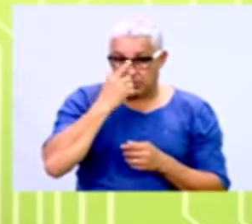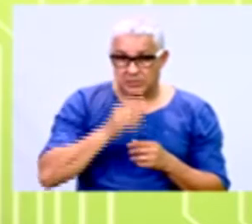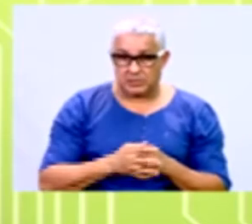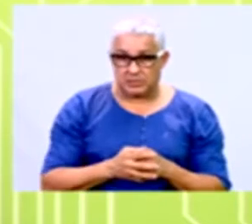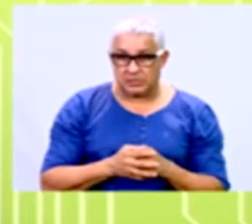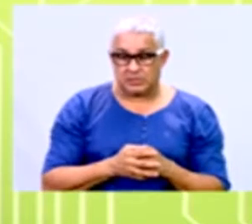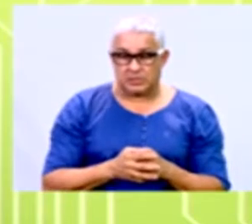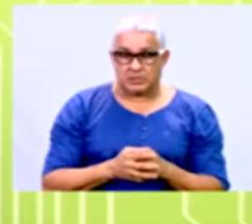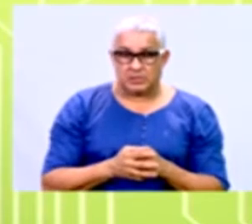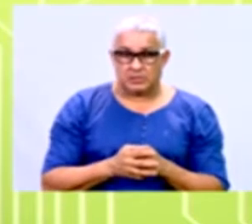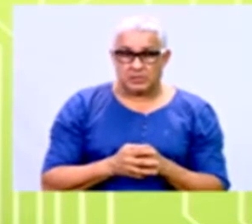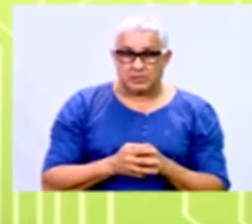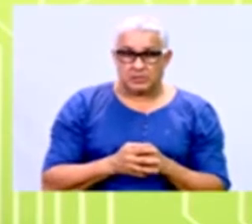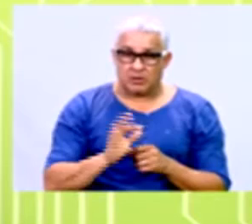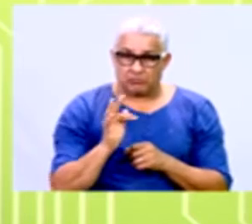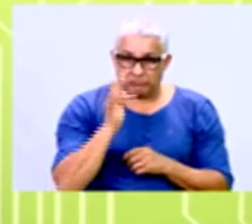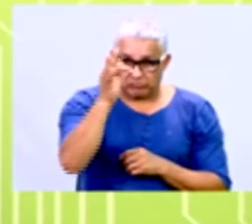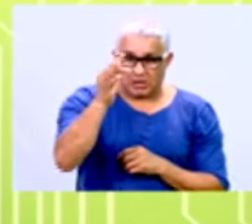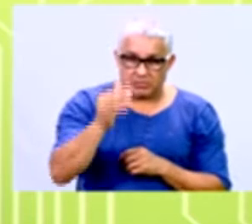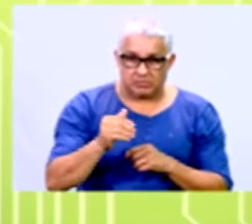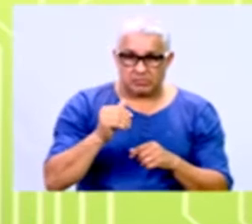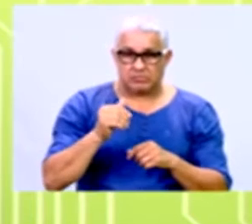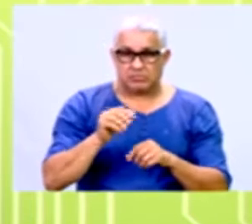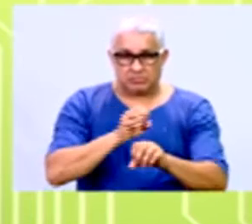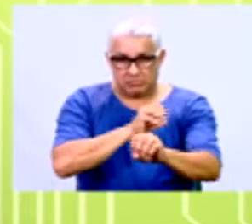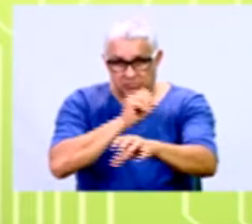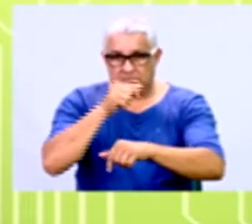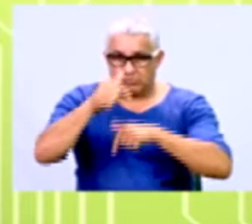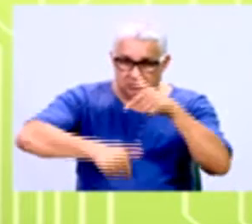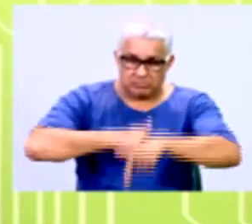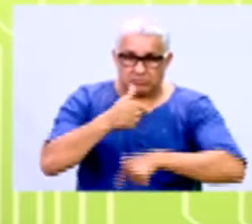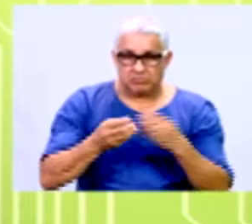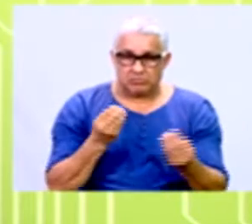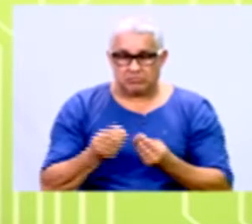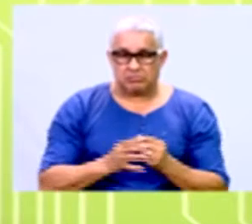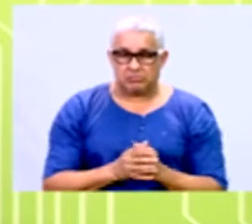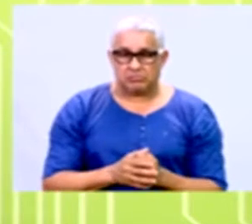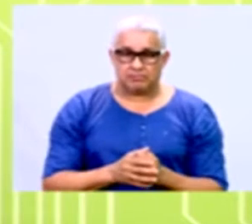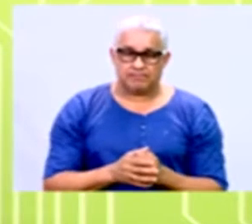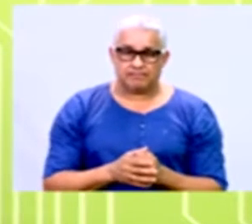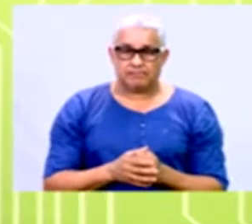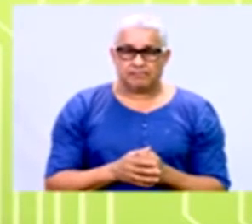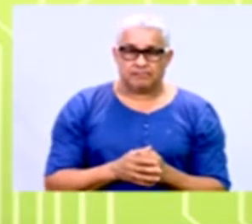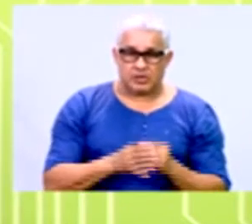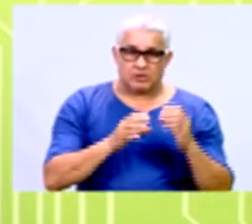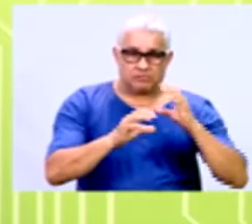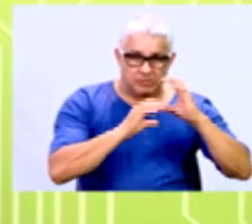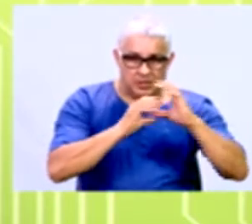como vamos trabalhar daqui para frente, né? E, enfim, essas